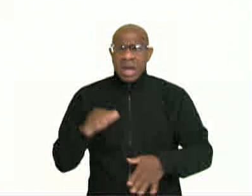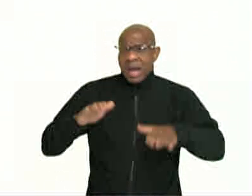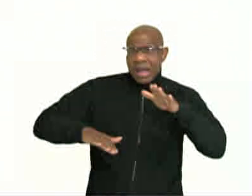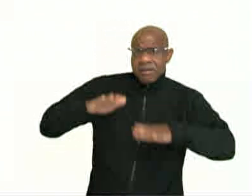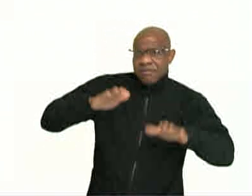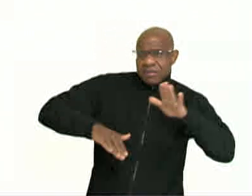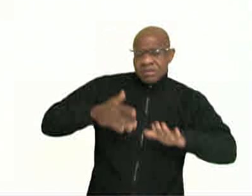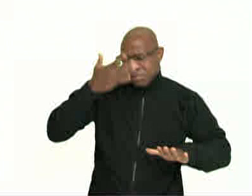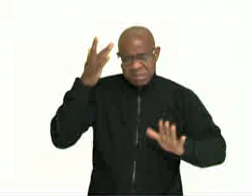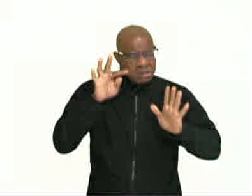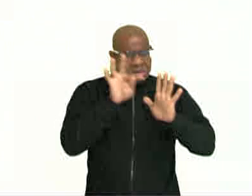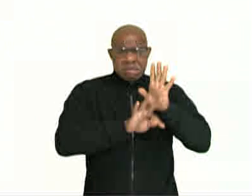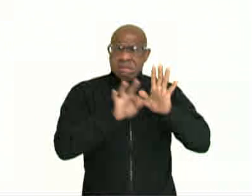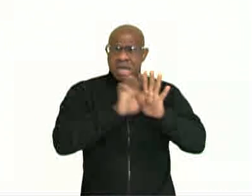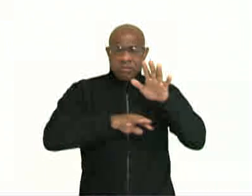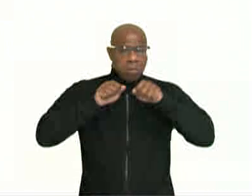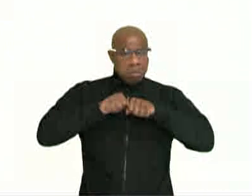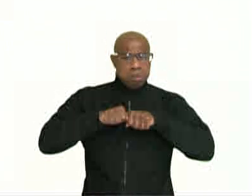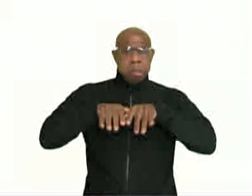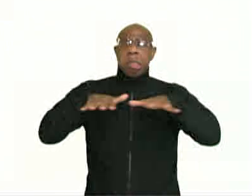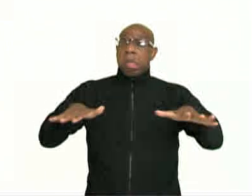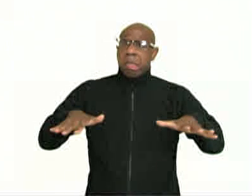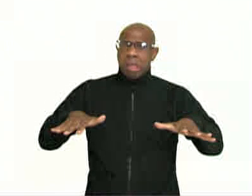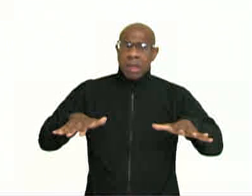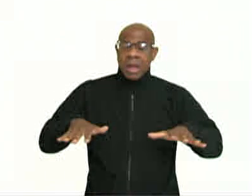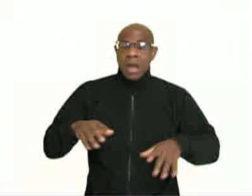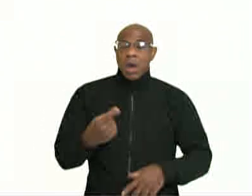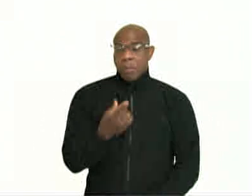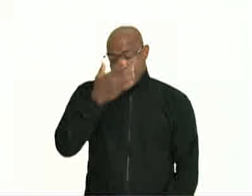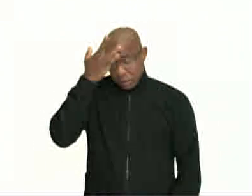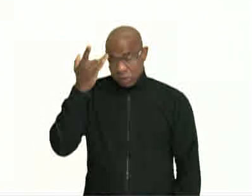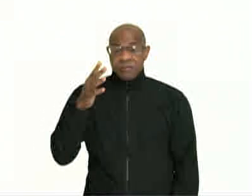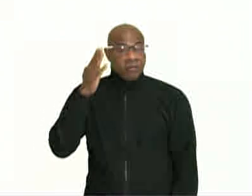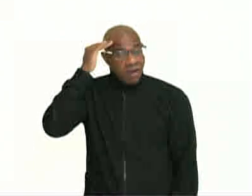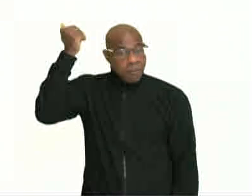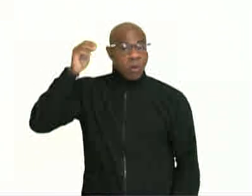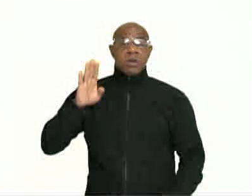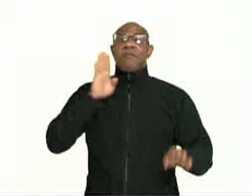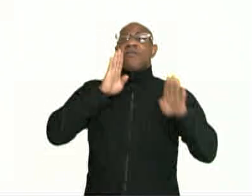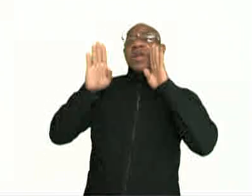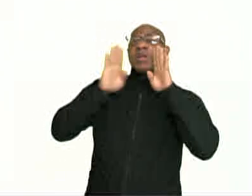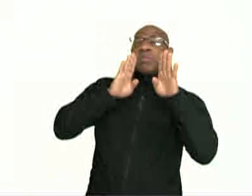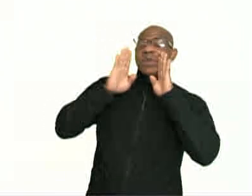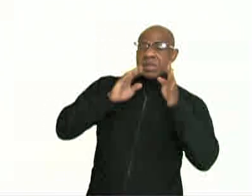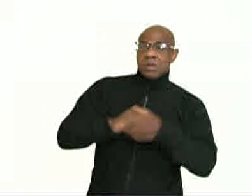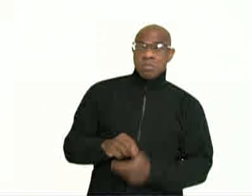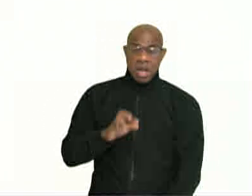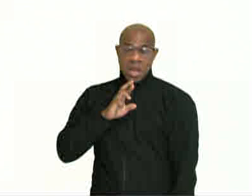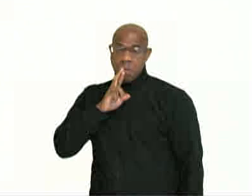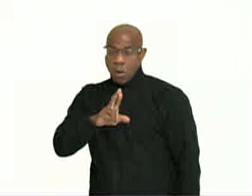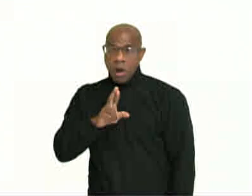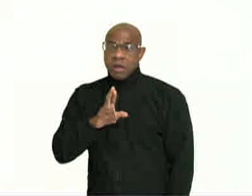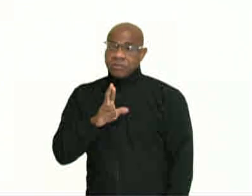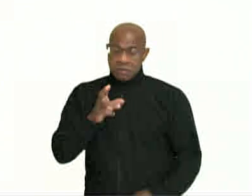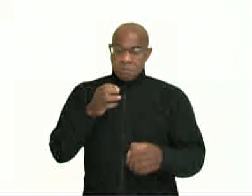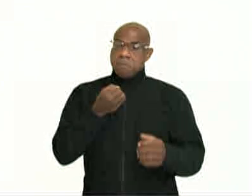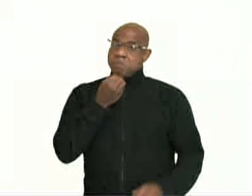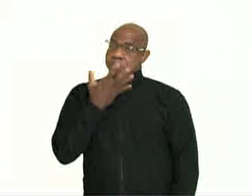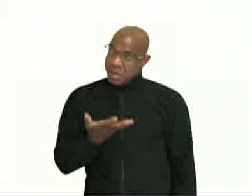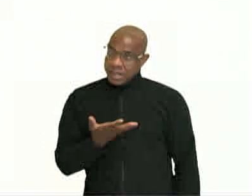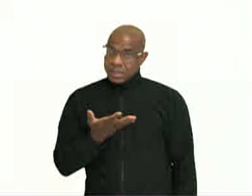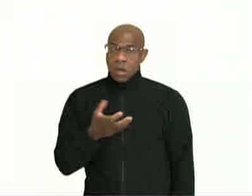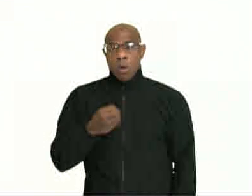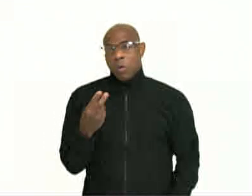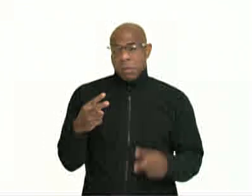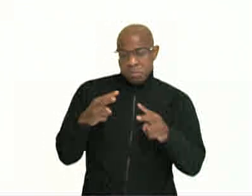algum texto viraliza. Alguém fica famoso no Facebook. Uma resposta bem dada ou uma briga